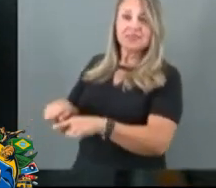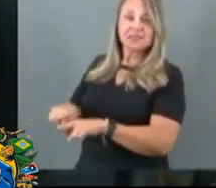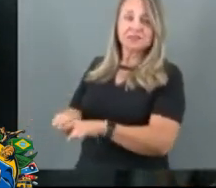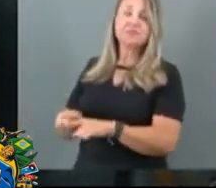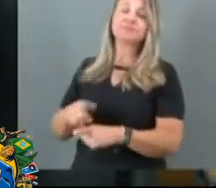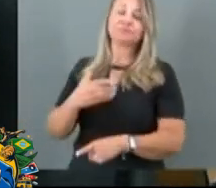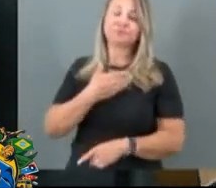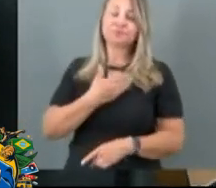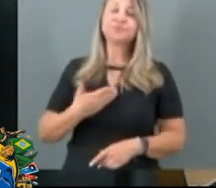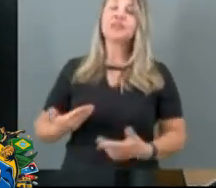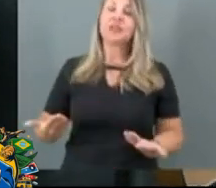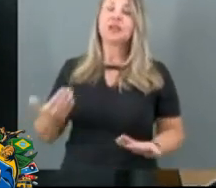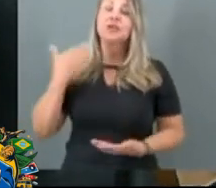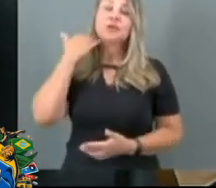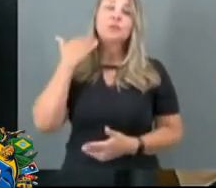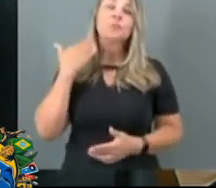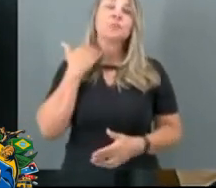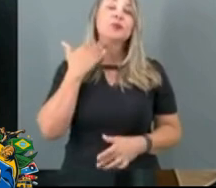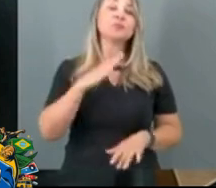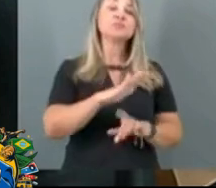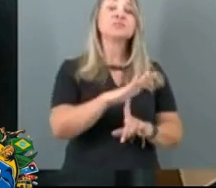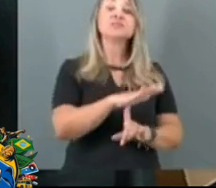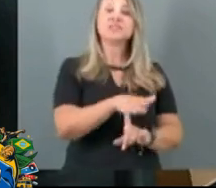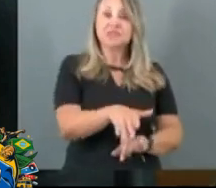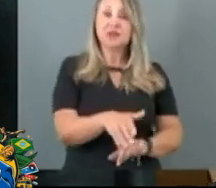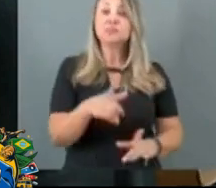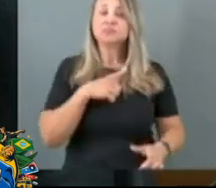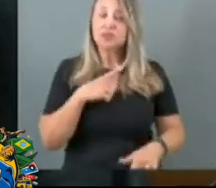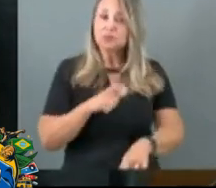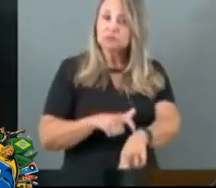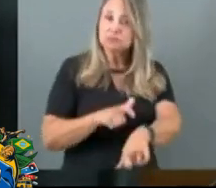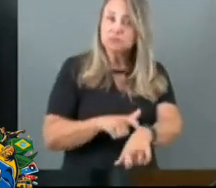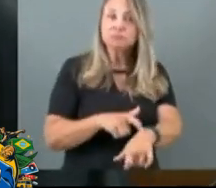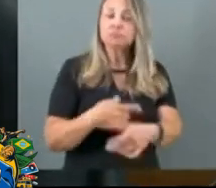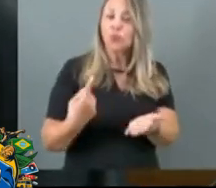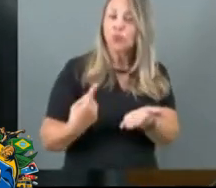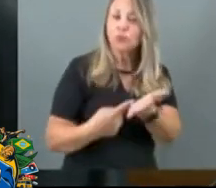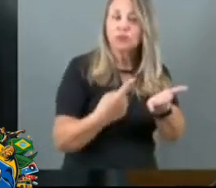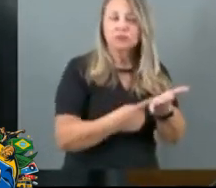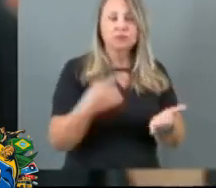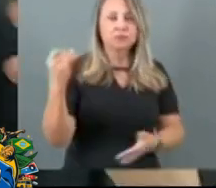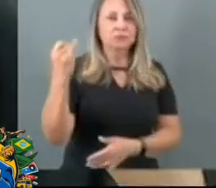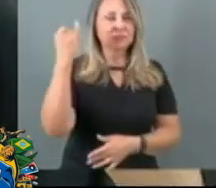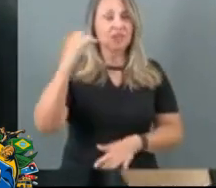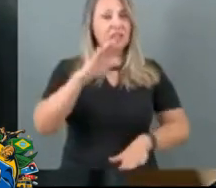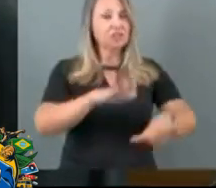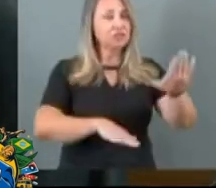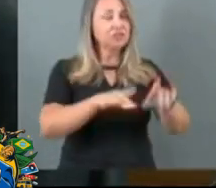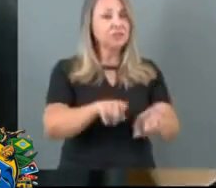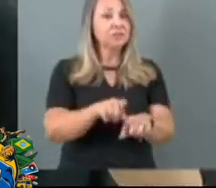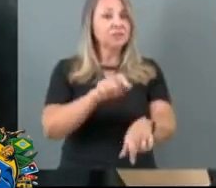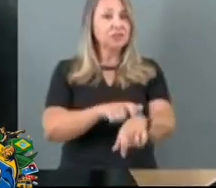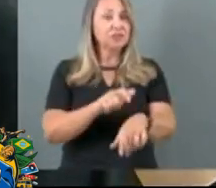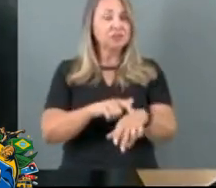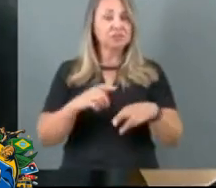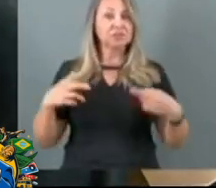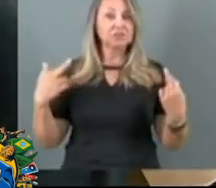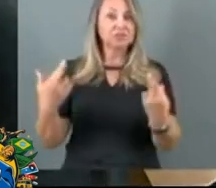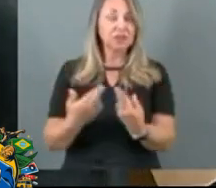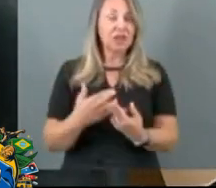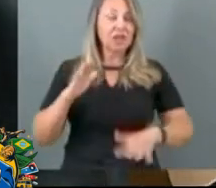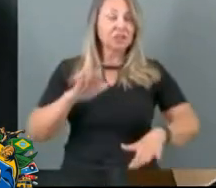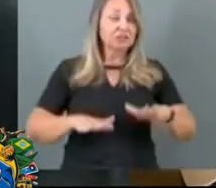Banco Central nesse momento tem um papel muito importante. Por muitas vezes, na hora das nossas reuniões, às vezes muito